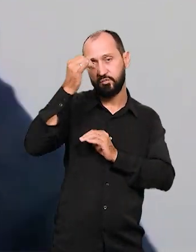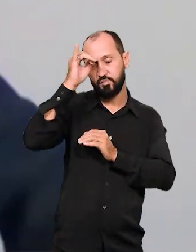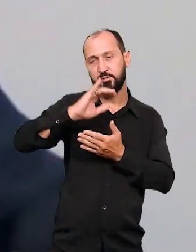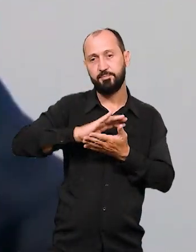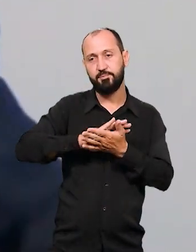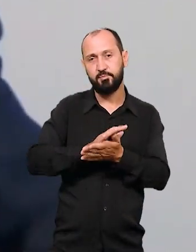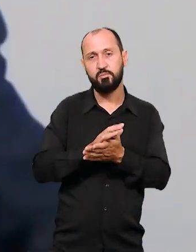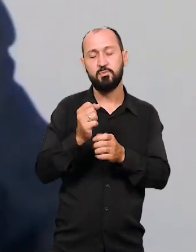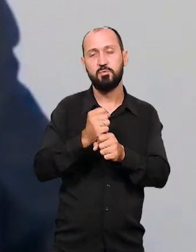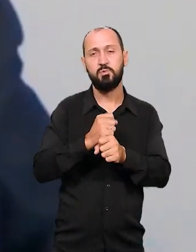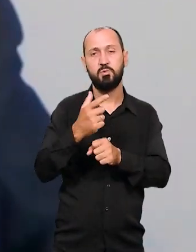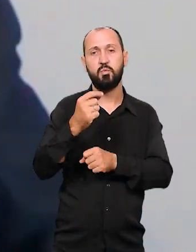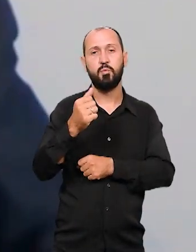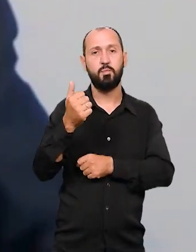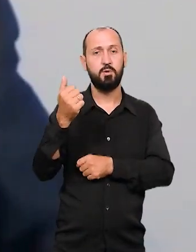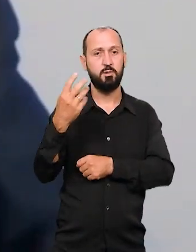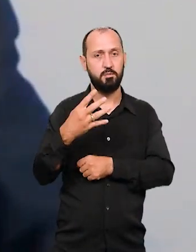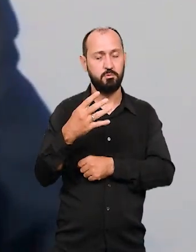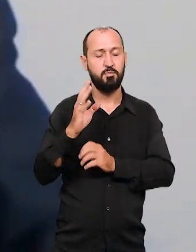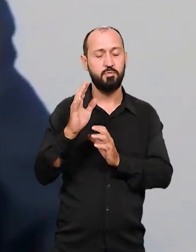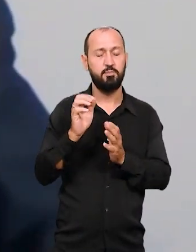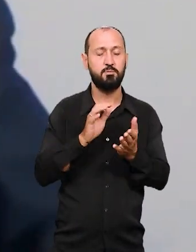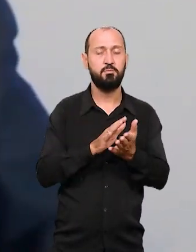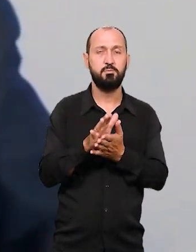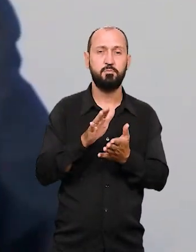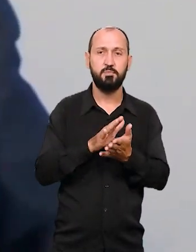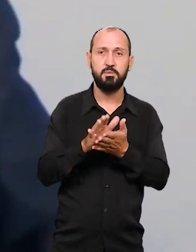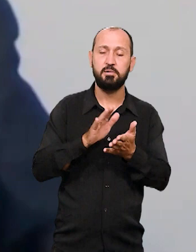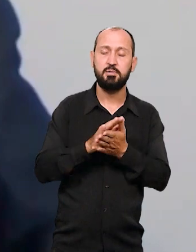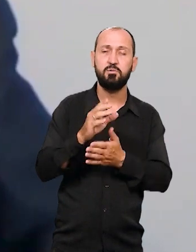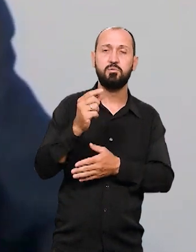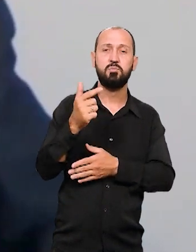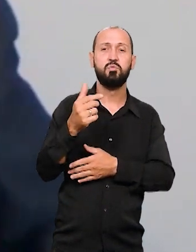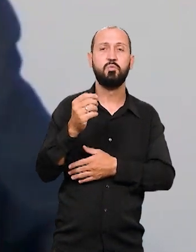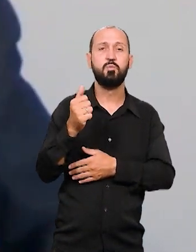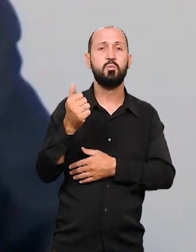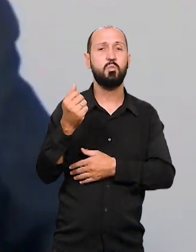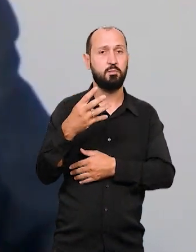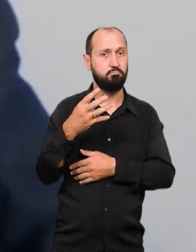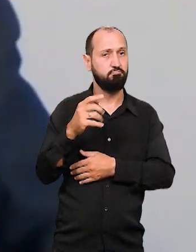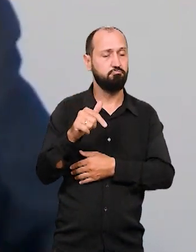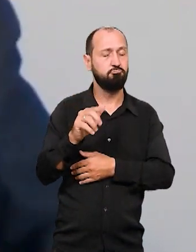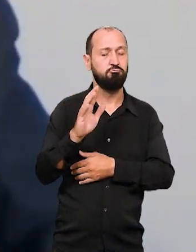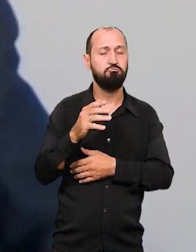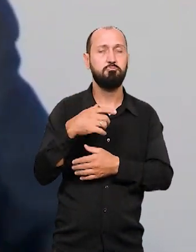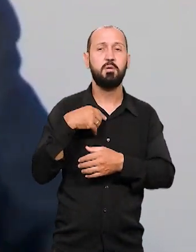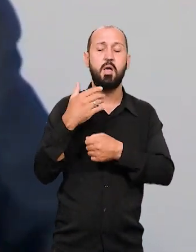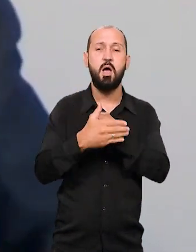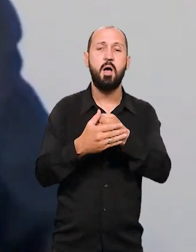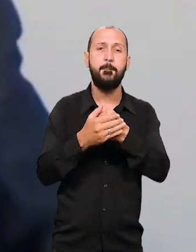Lei Antidiscriminação de 2014, né, foi publicada em 2014, que